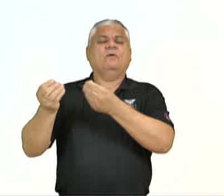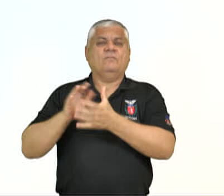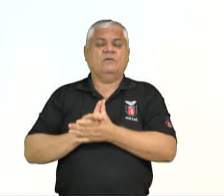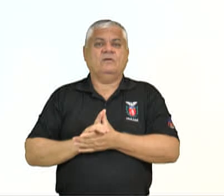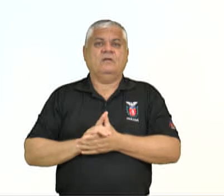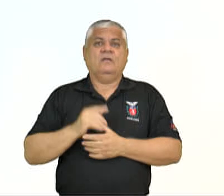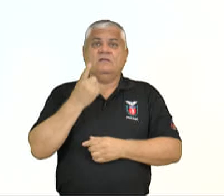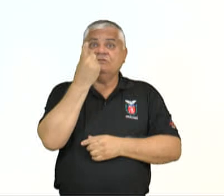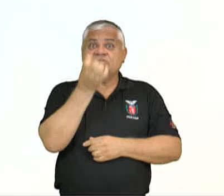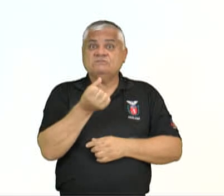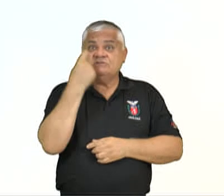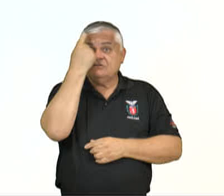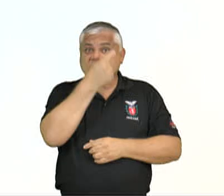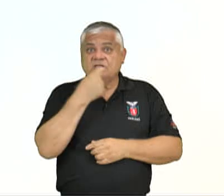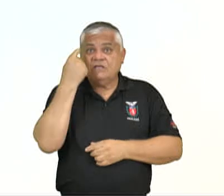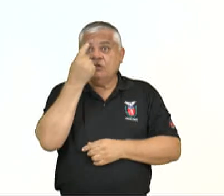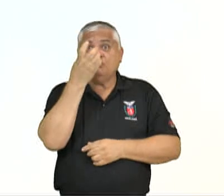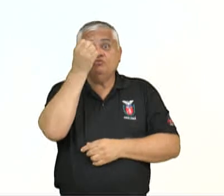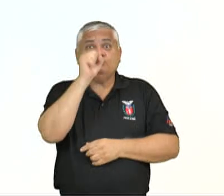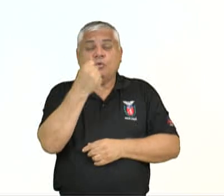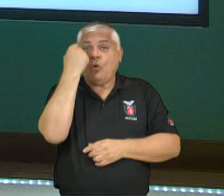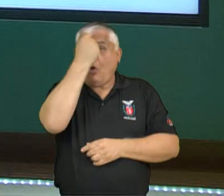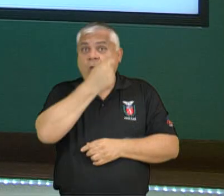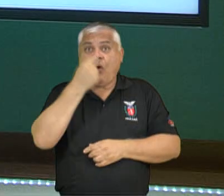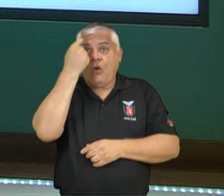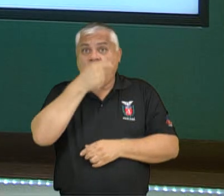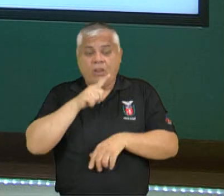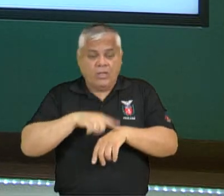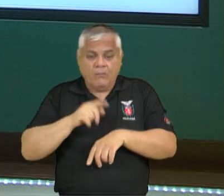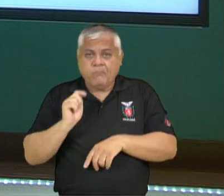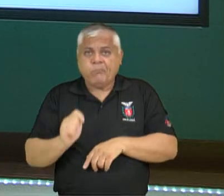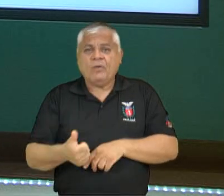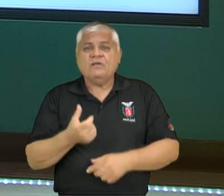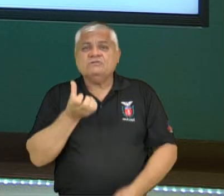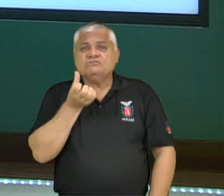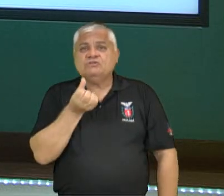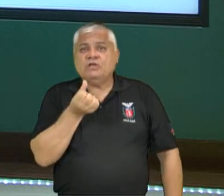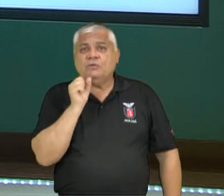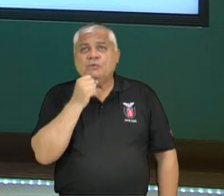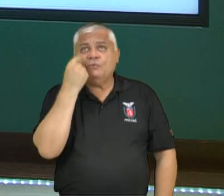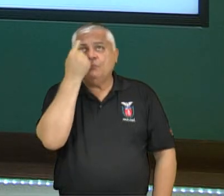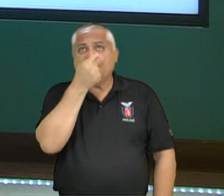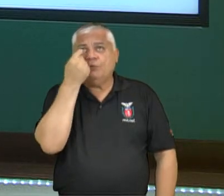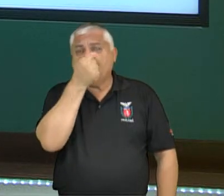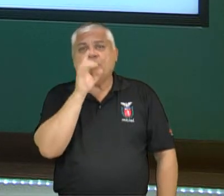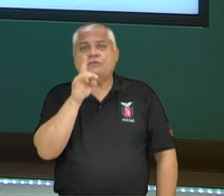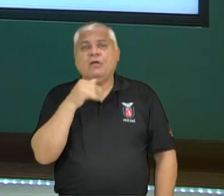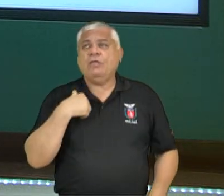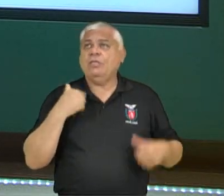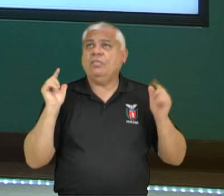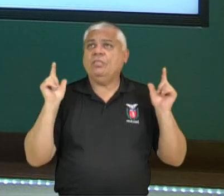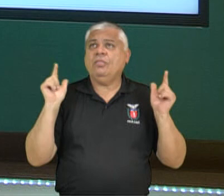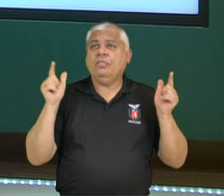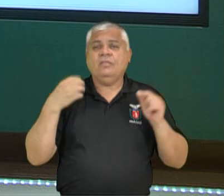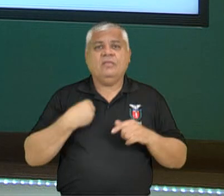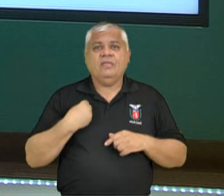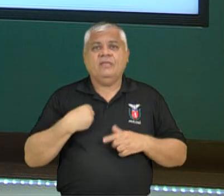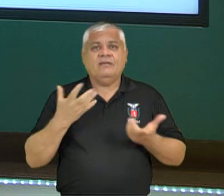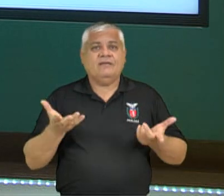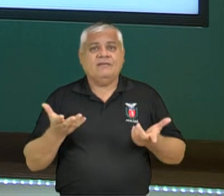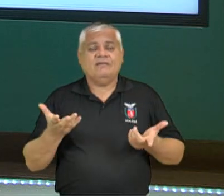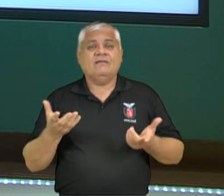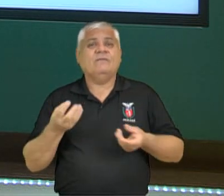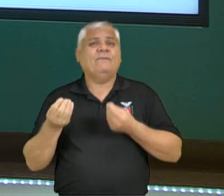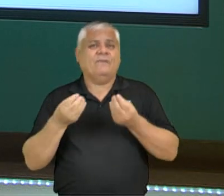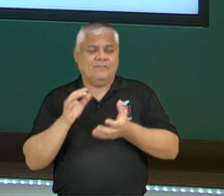trabalhando 16, 18 horas por dia, sobrava ali entre 6 a 8 horas para que esse trabalhador tivesse uma vida fora das